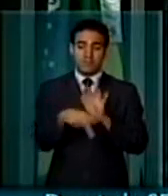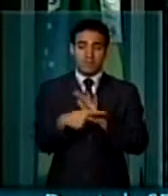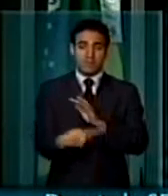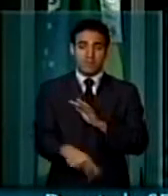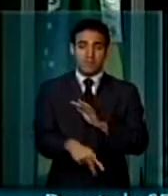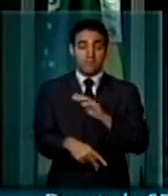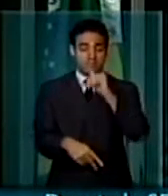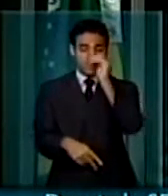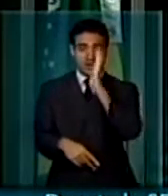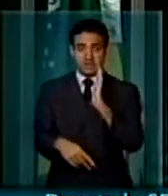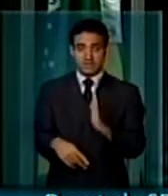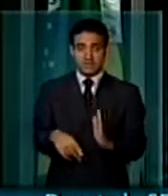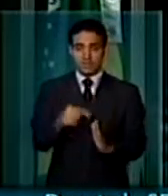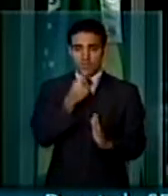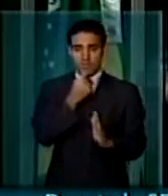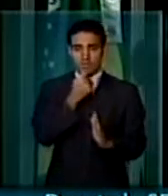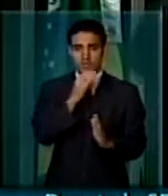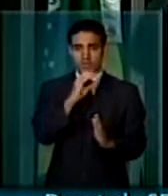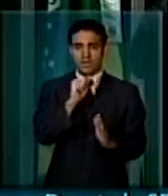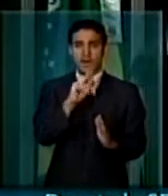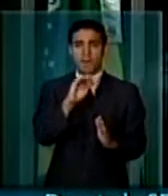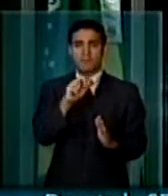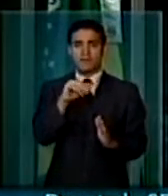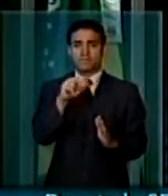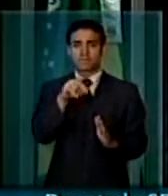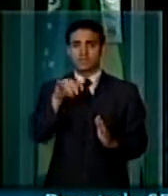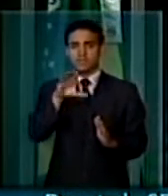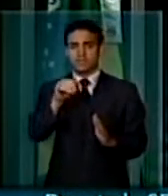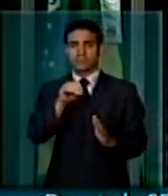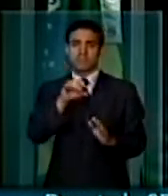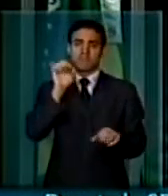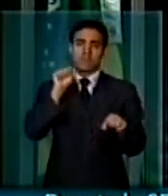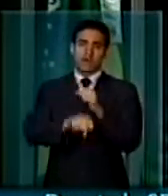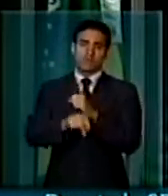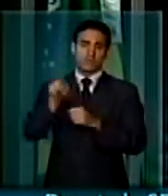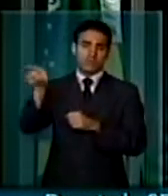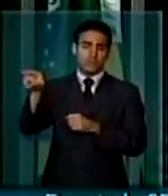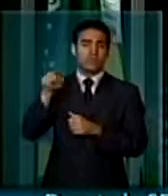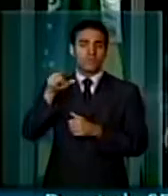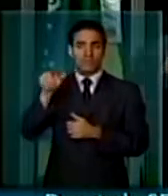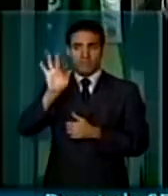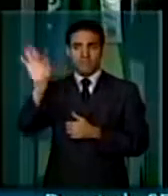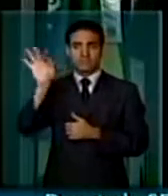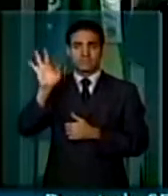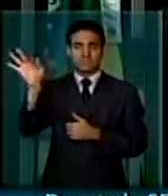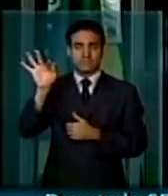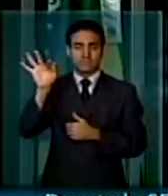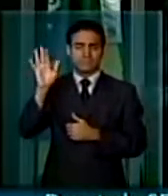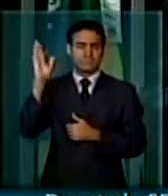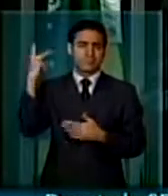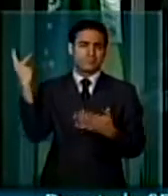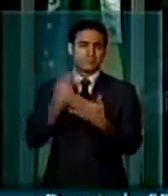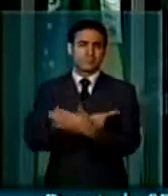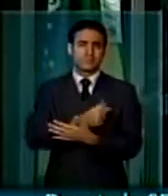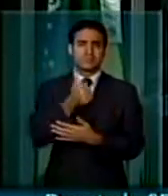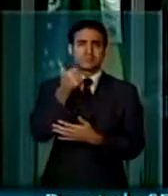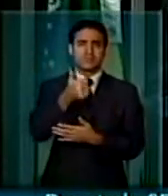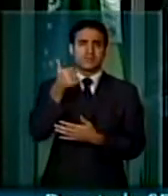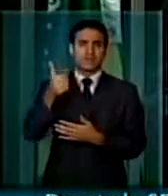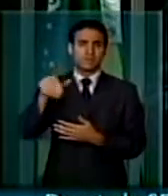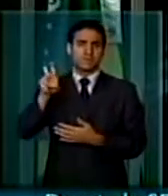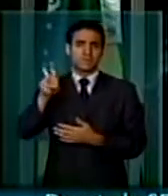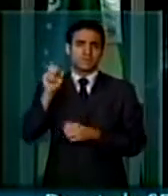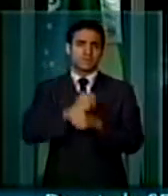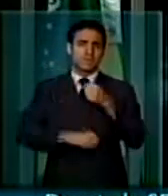Cabral, o Cabralzinho. Isso em 1º de maio de 1895, portanto há 115 anos